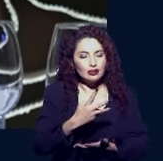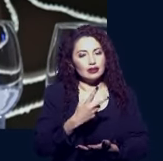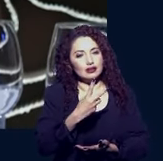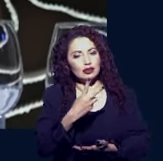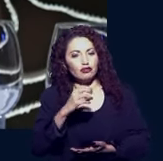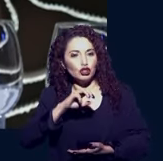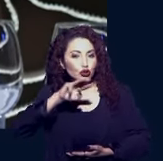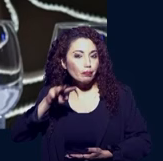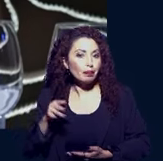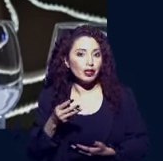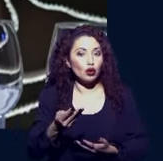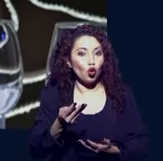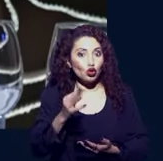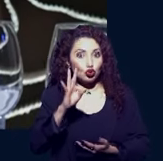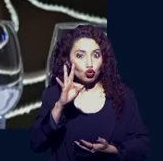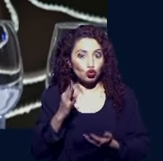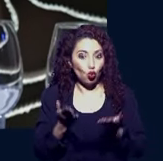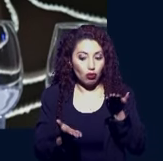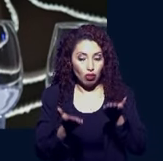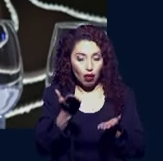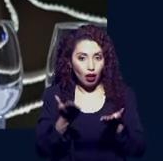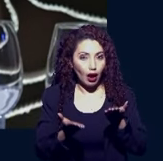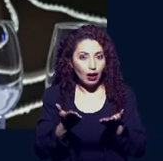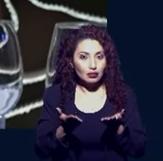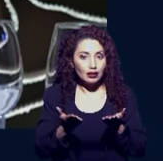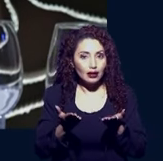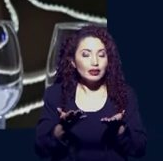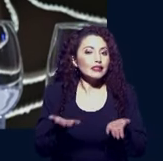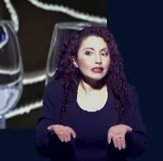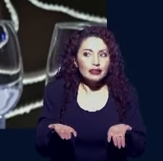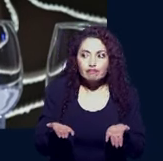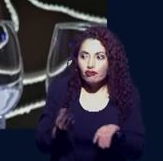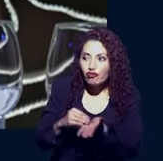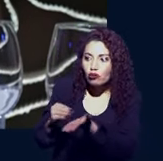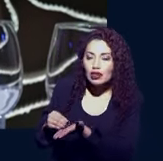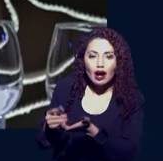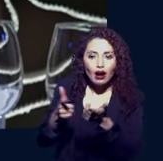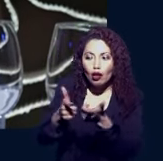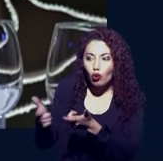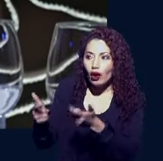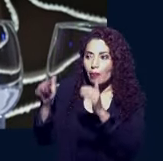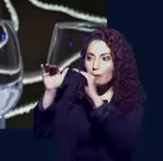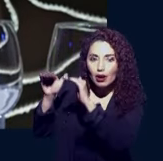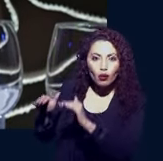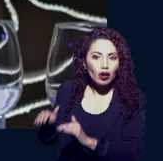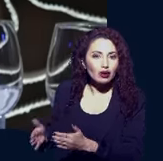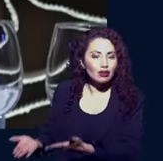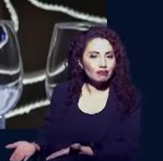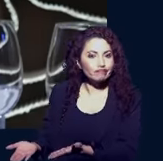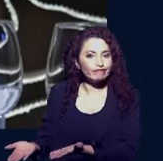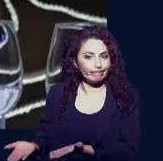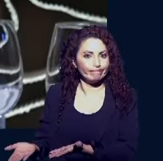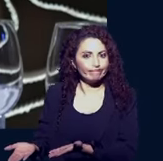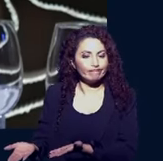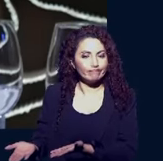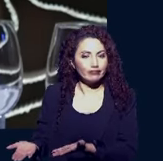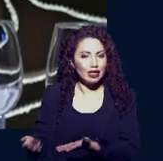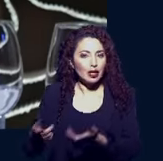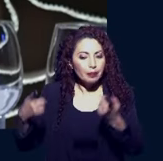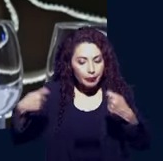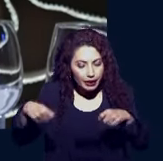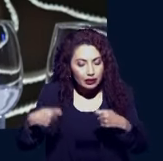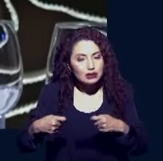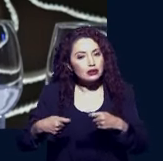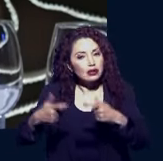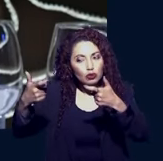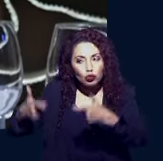deficiência de armazenagem no Brasil muito séria né Nós temos que ter Armazém porteira para dentro e porteira para fora